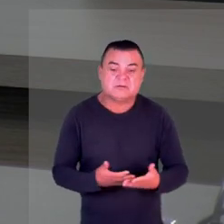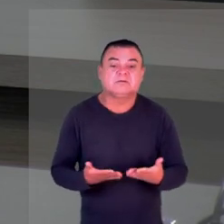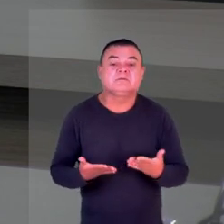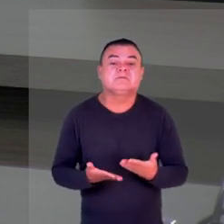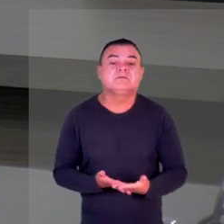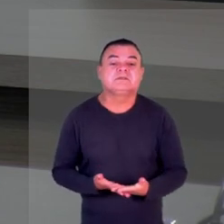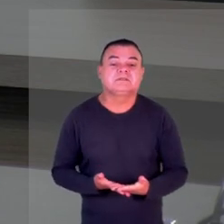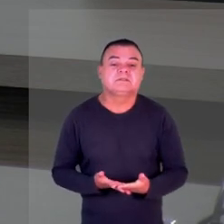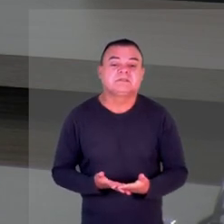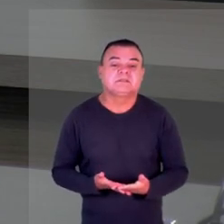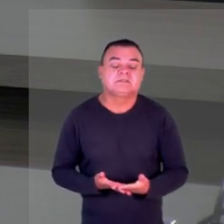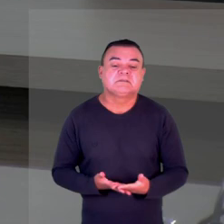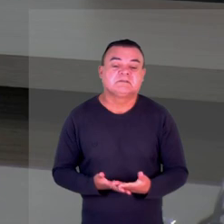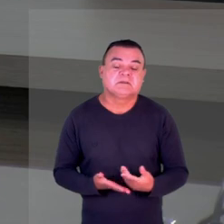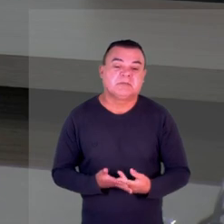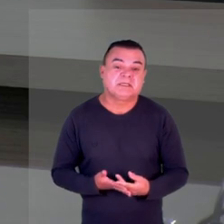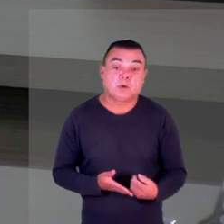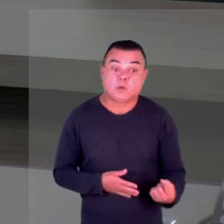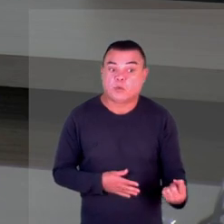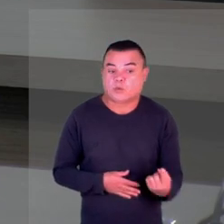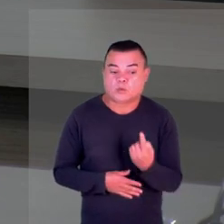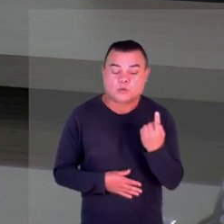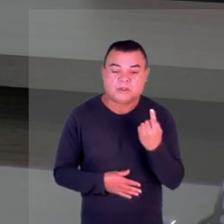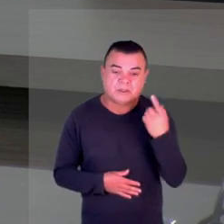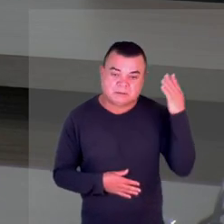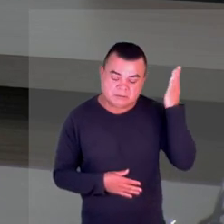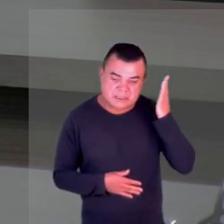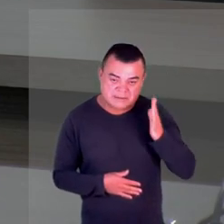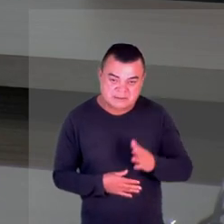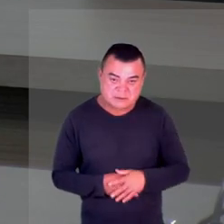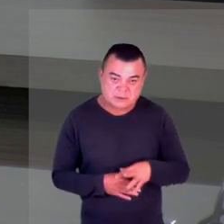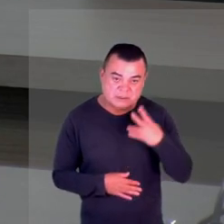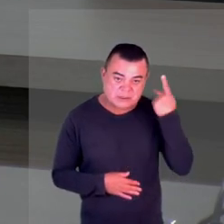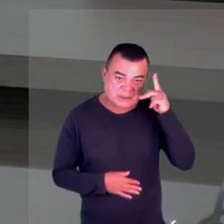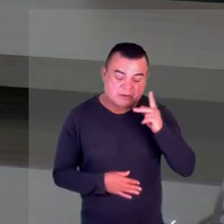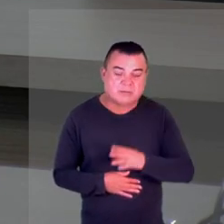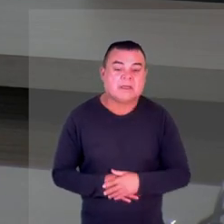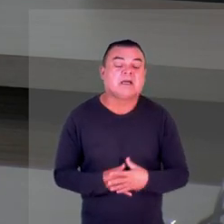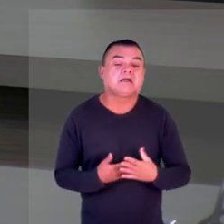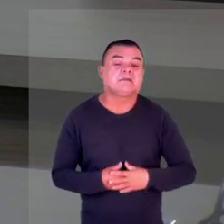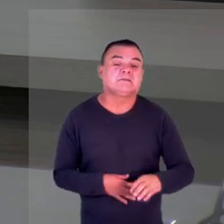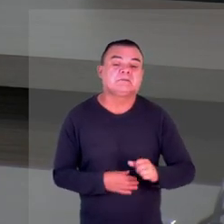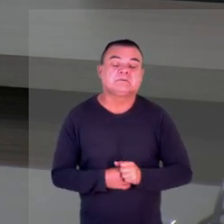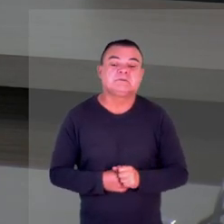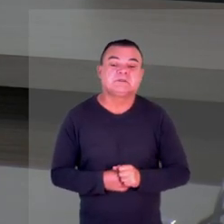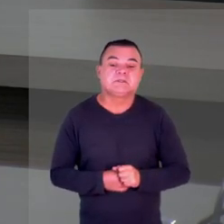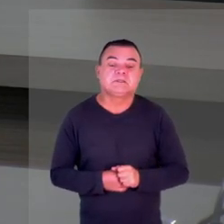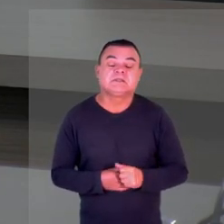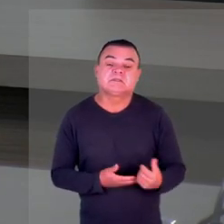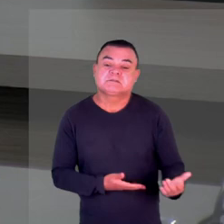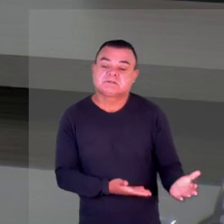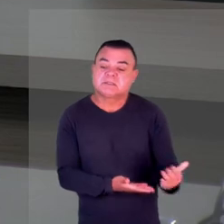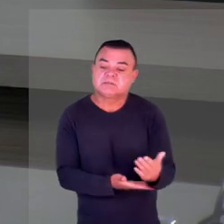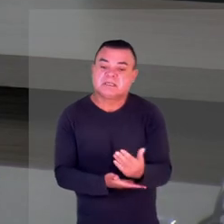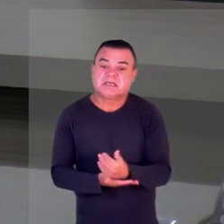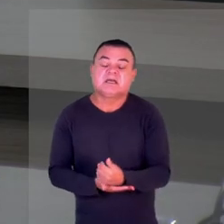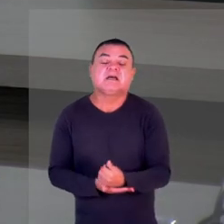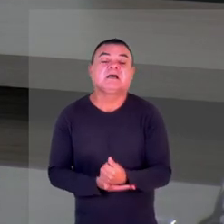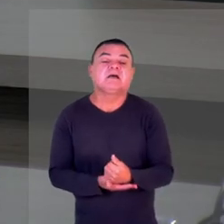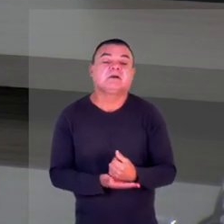assim parece que Pioneira né no Brasil eh para aporte financeiro né de recursos financeiros para cozinhas